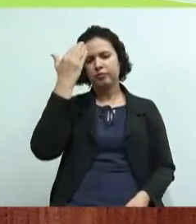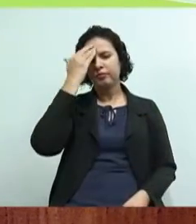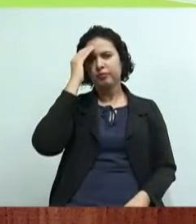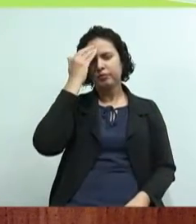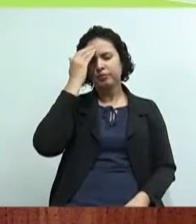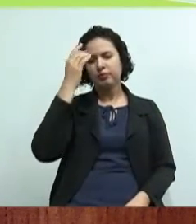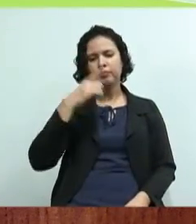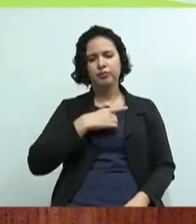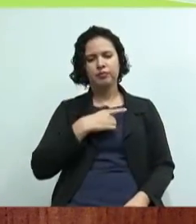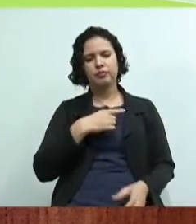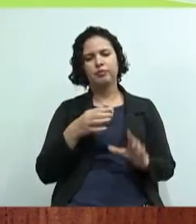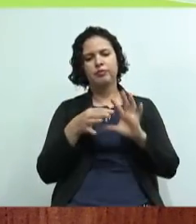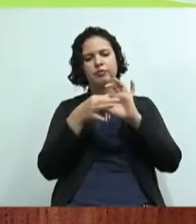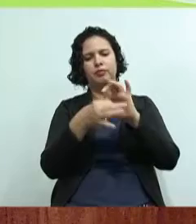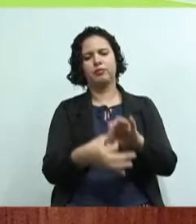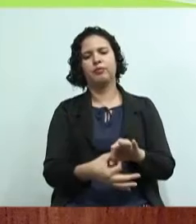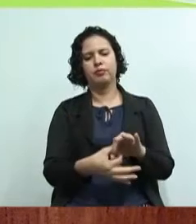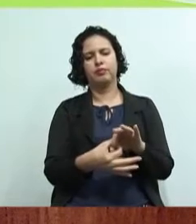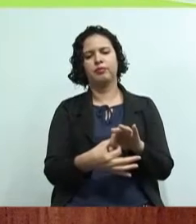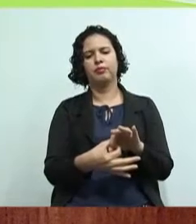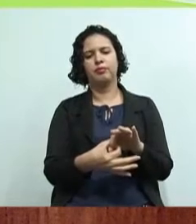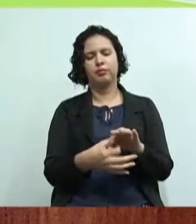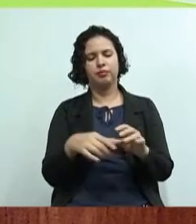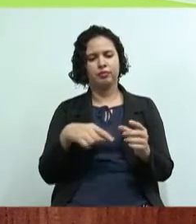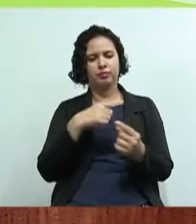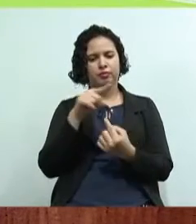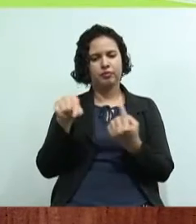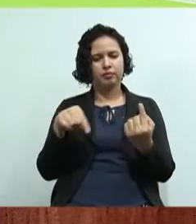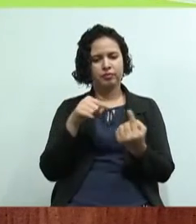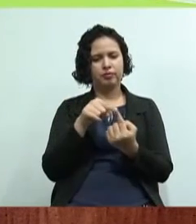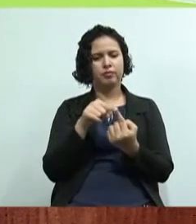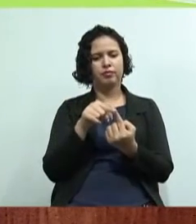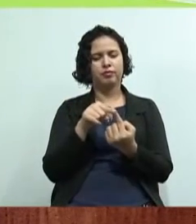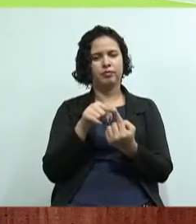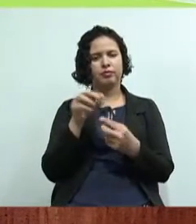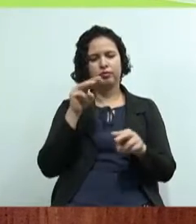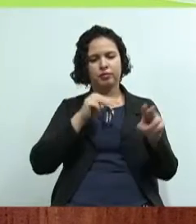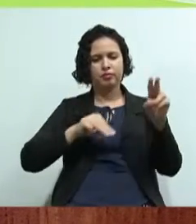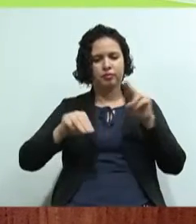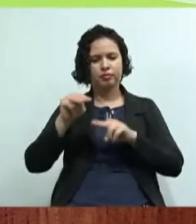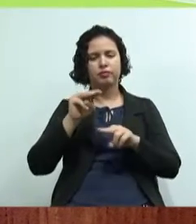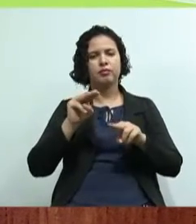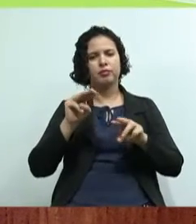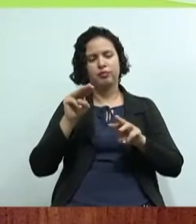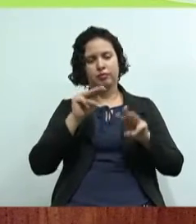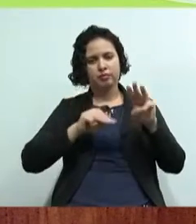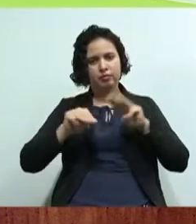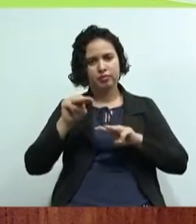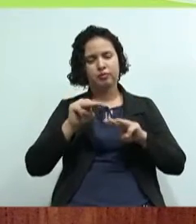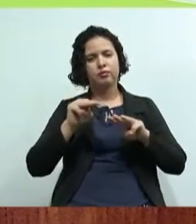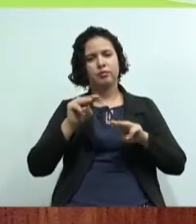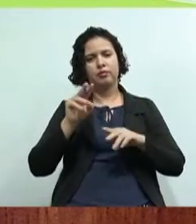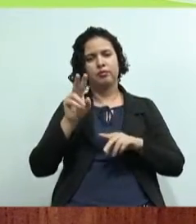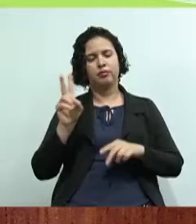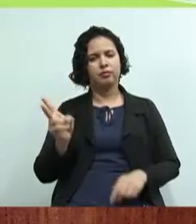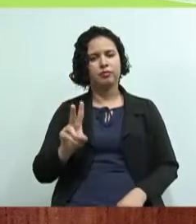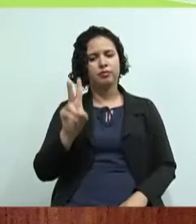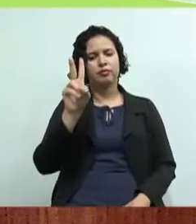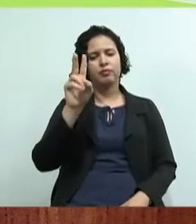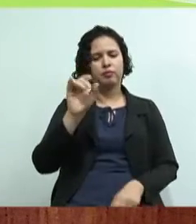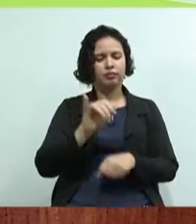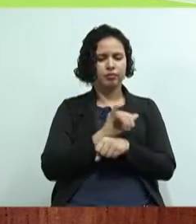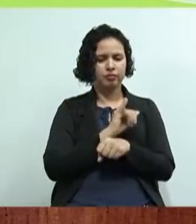que existe uma relação muito fina aí entre objetivo, missão, valores e entre o que a gente está falando, que é a questão da estratégia